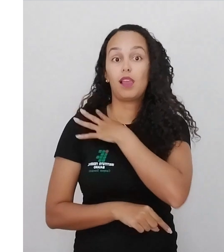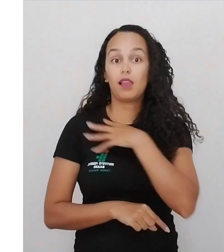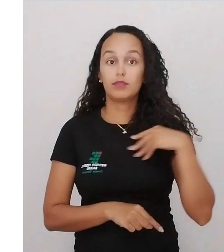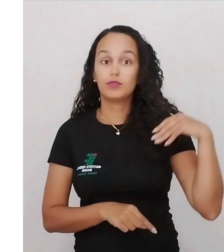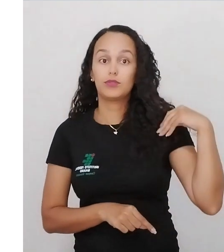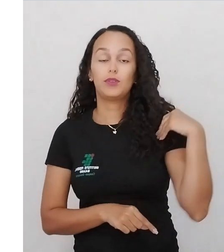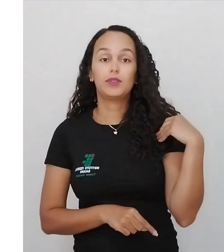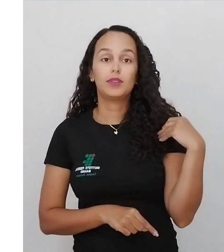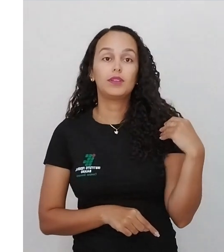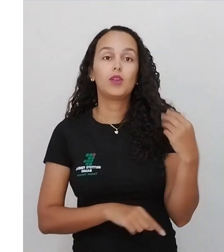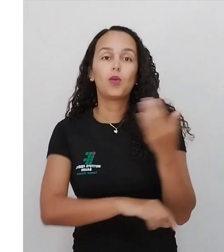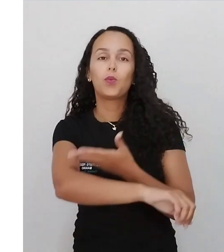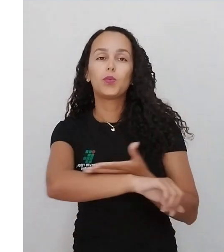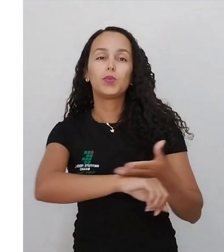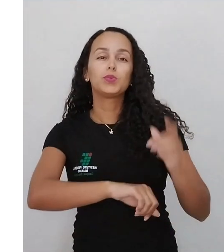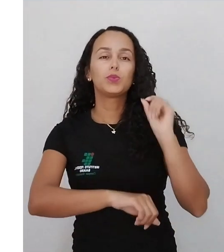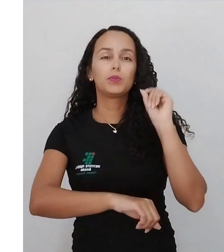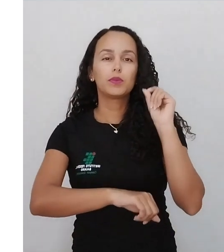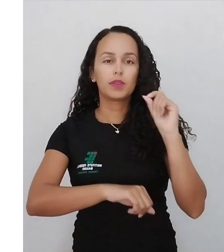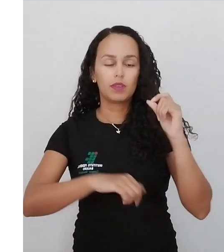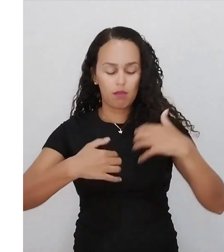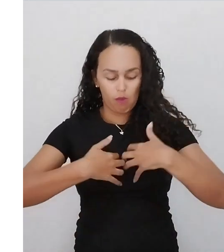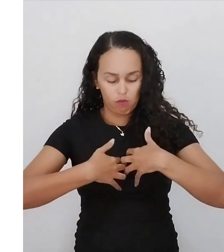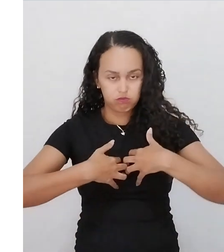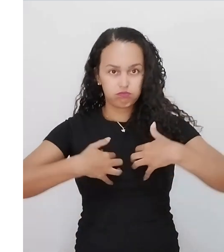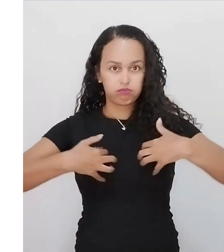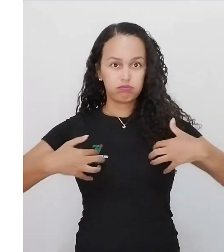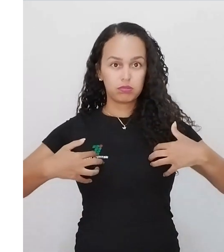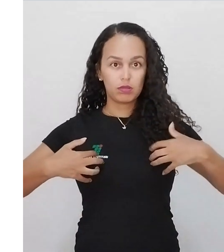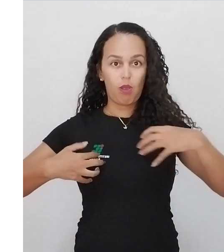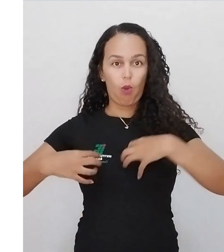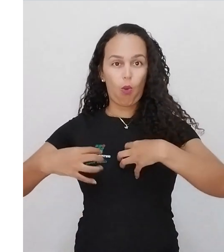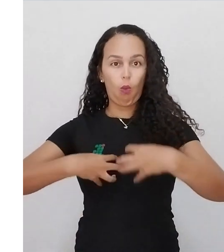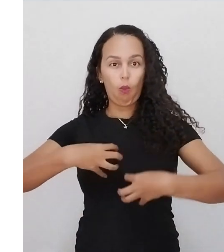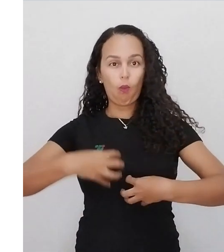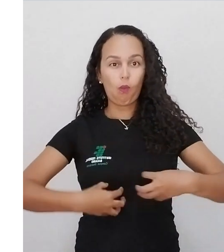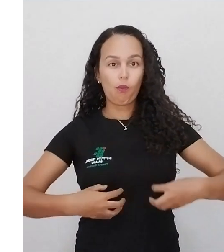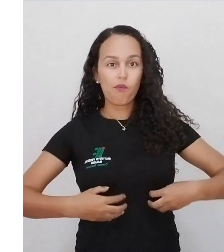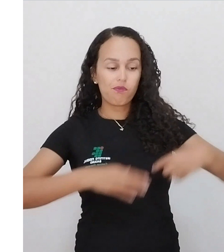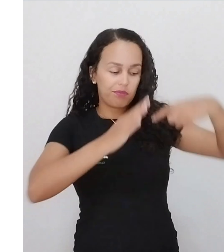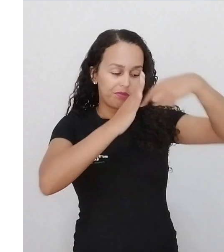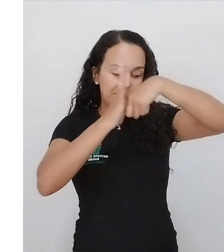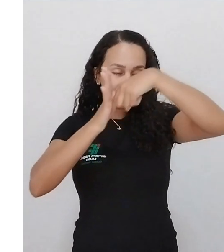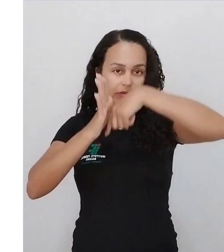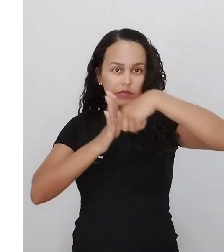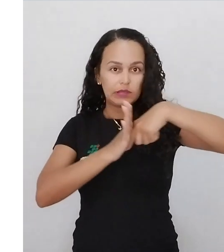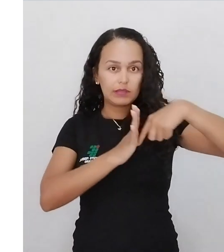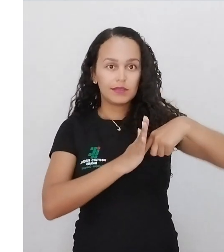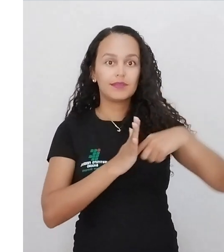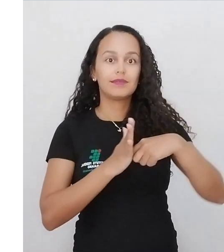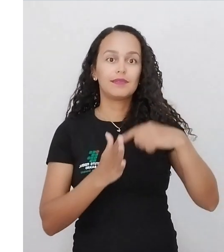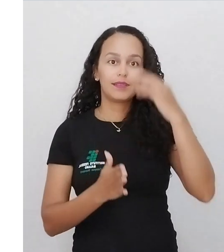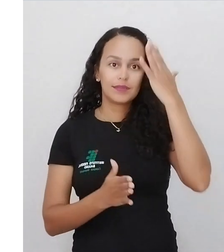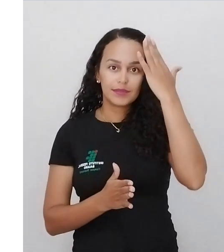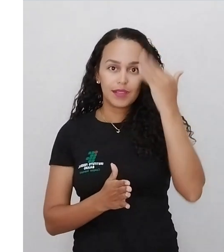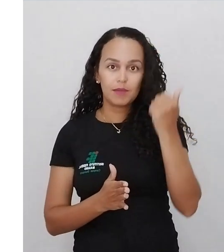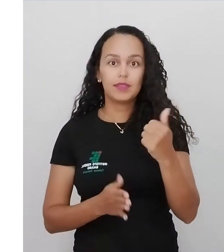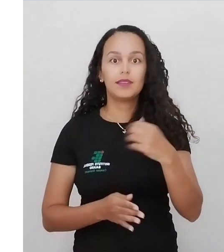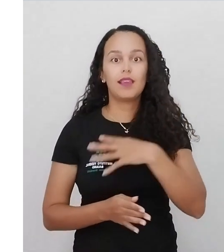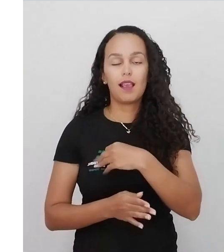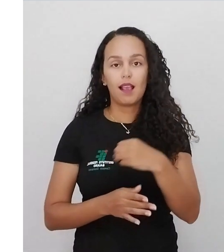abria mesmo e observava os órgãos. E ele sabia que a vida, pelo menos, né, que a